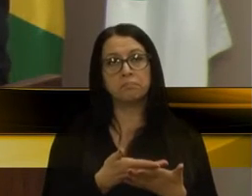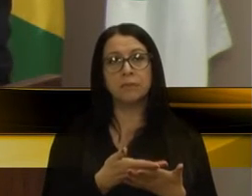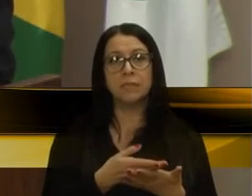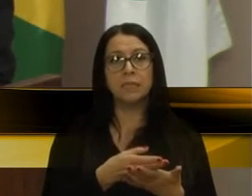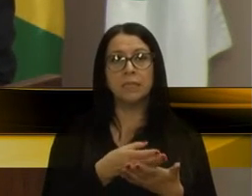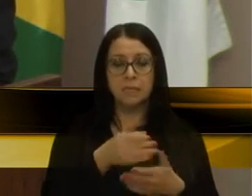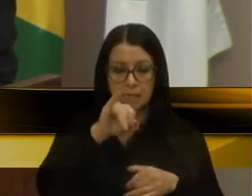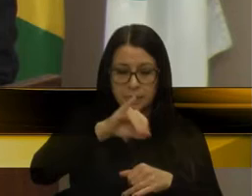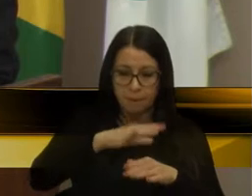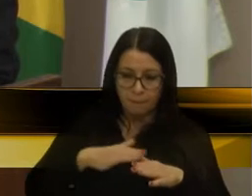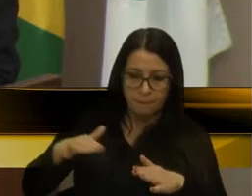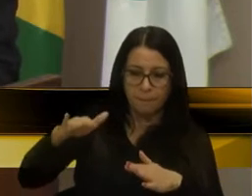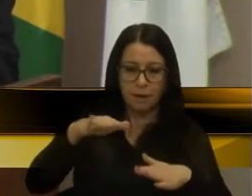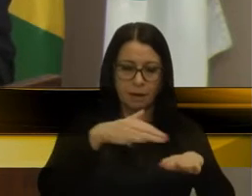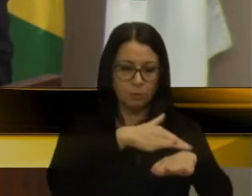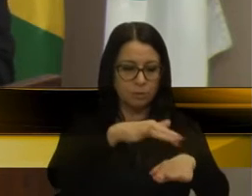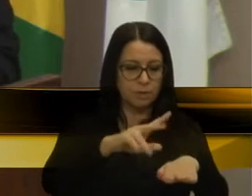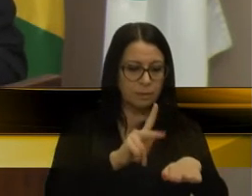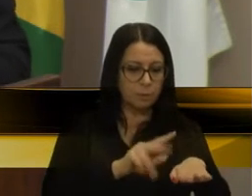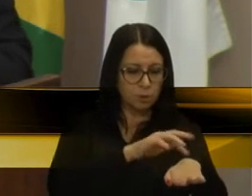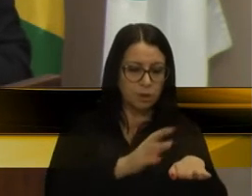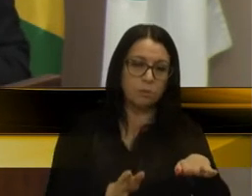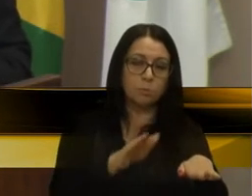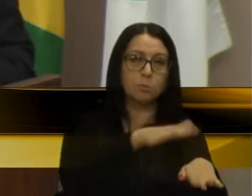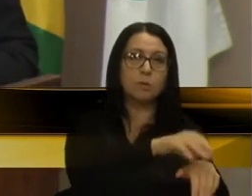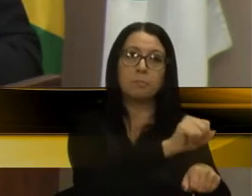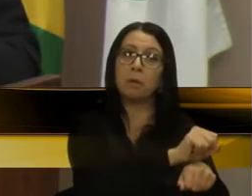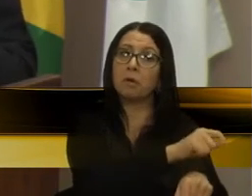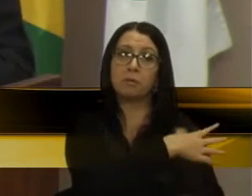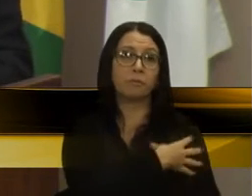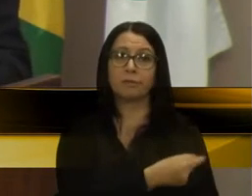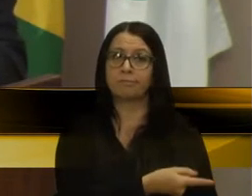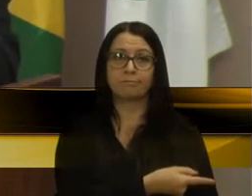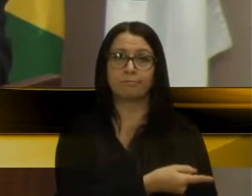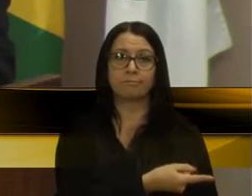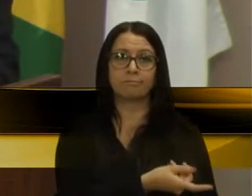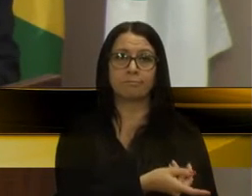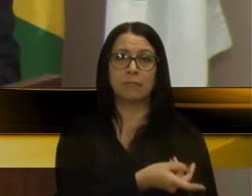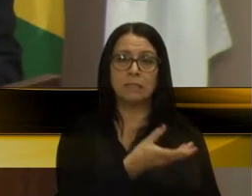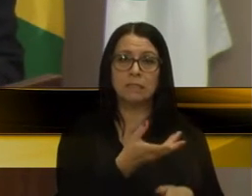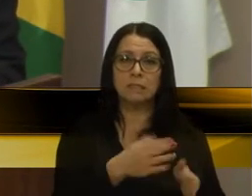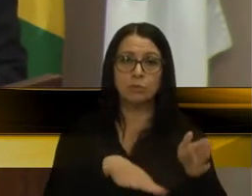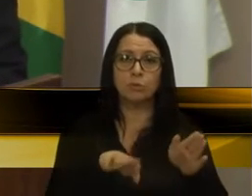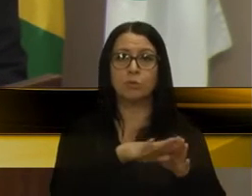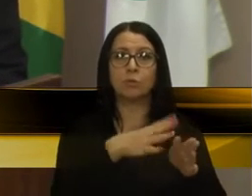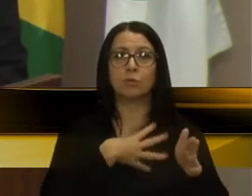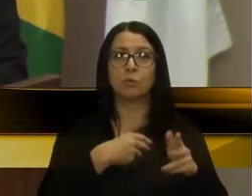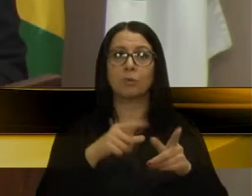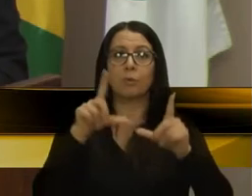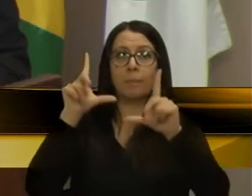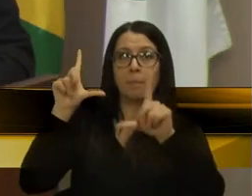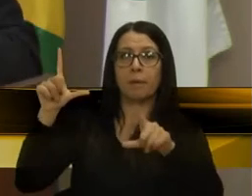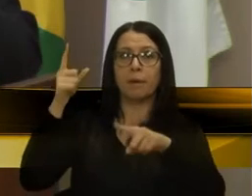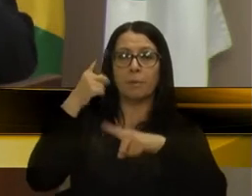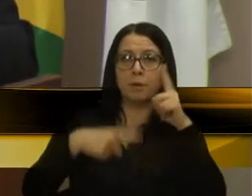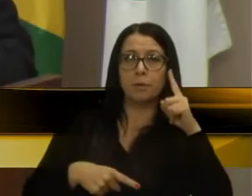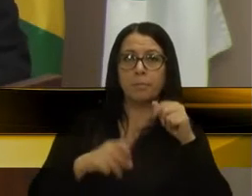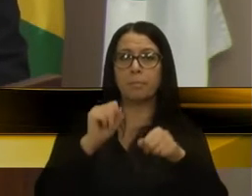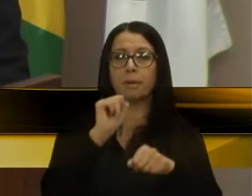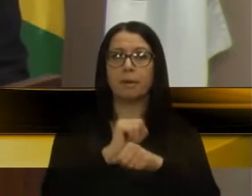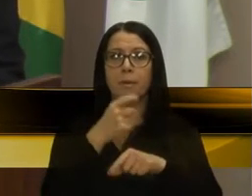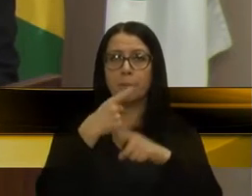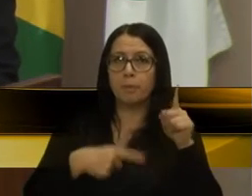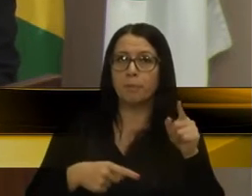cima de calçadas, os pais esperam seus filhos, estacionam com placas de proibido parar,